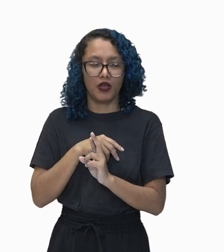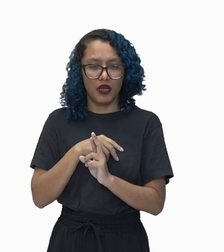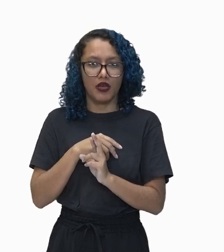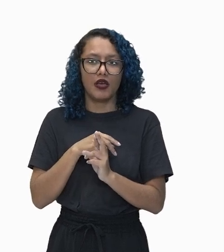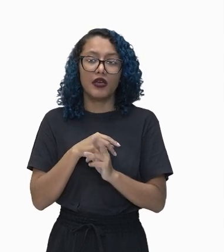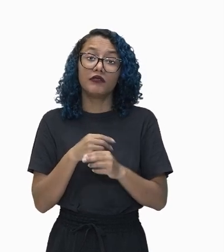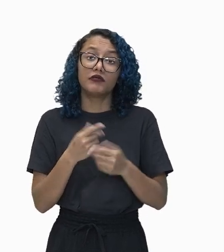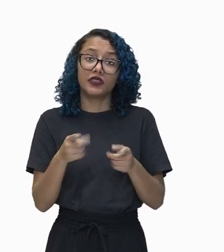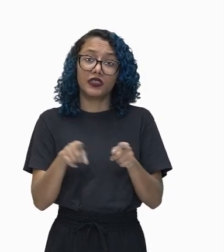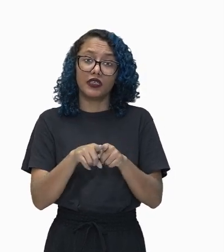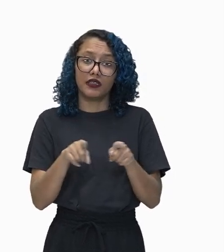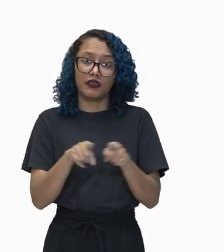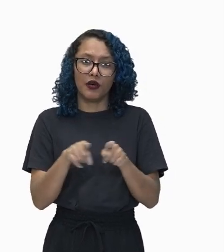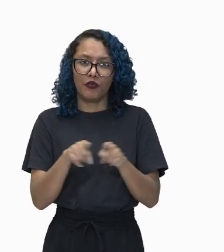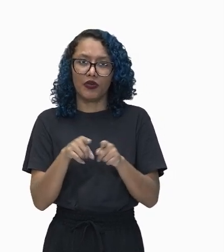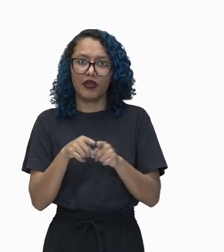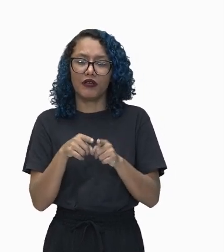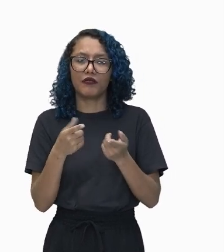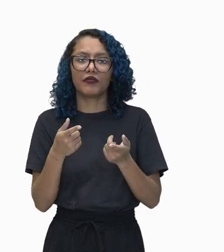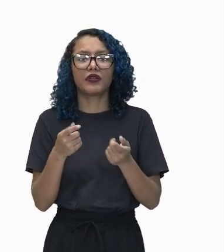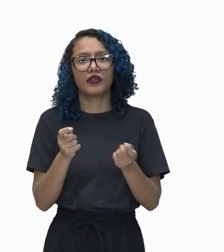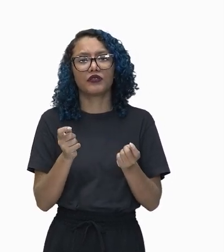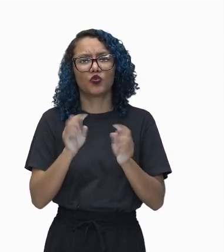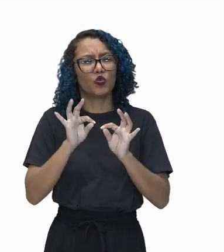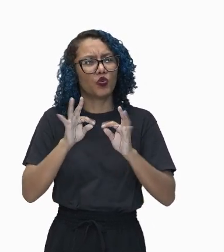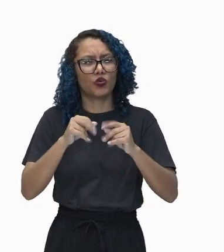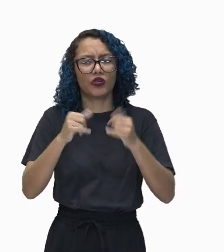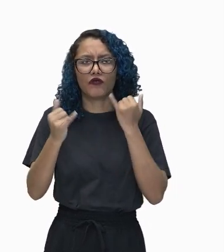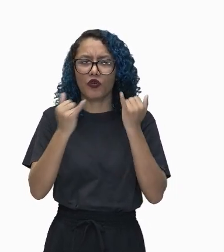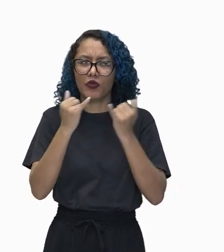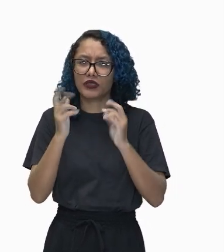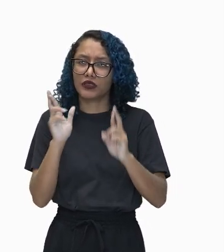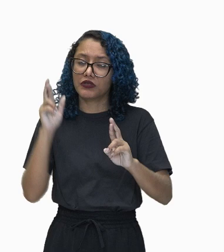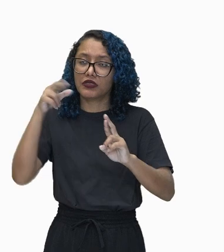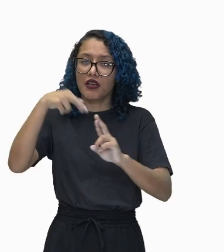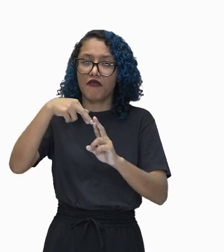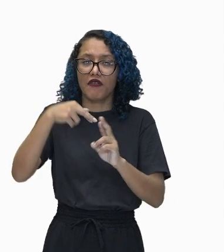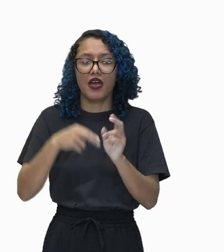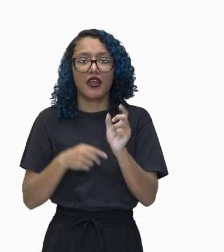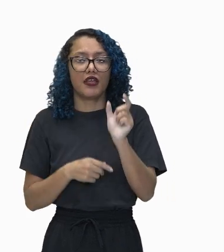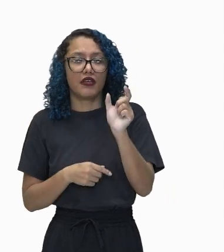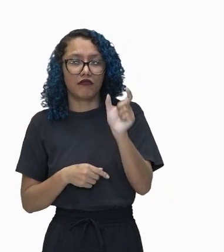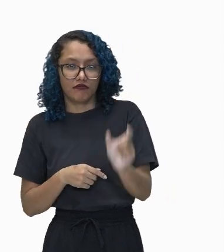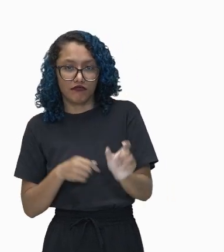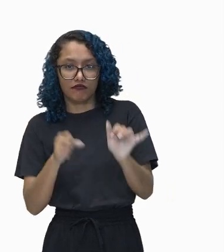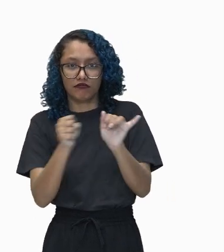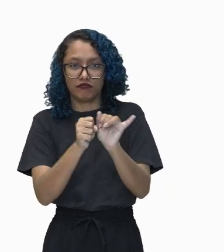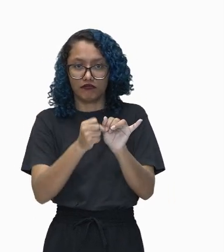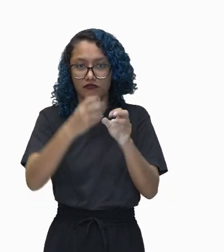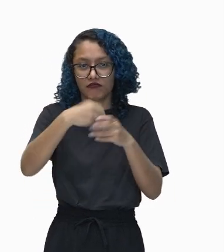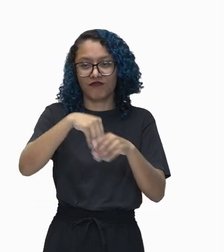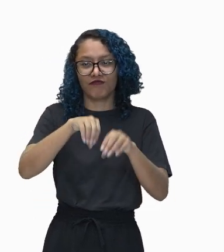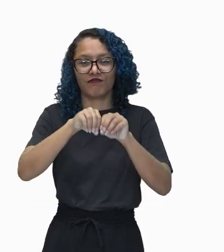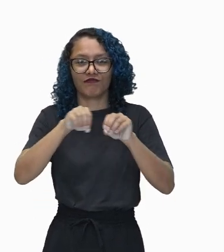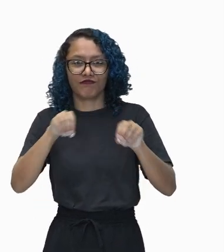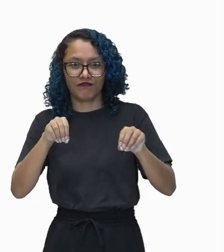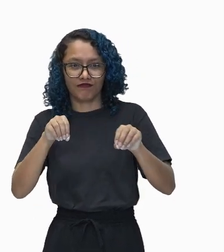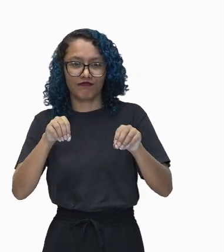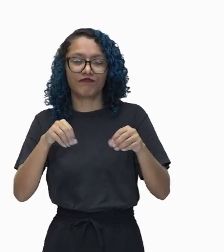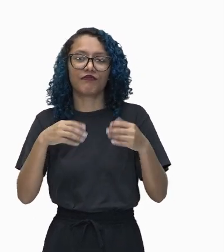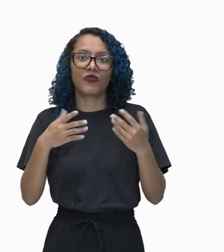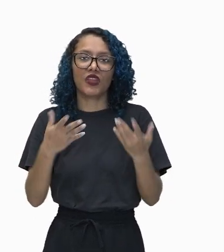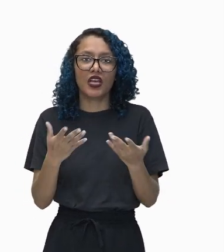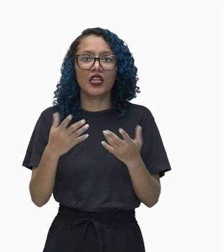nos dizer também tudo aquilo que se fala a respeito do sujeito da oração, ok? Então temos